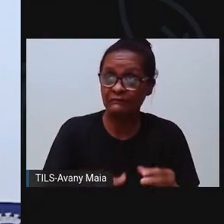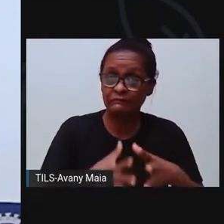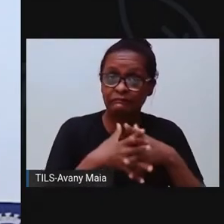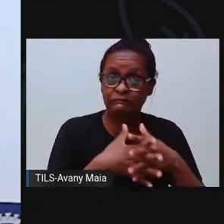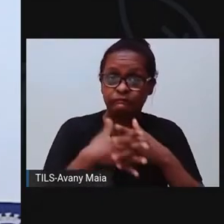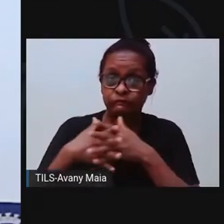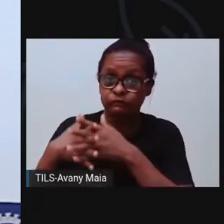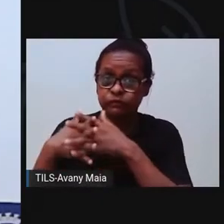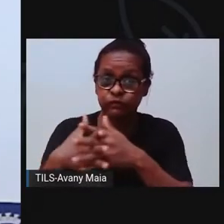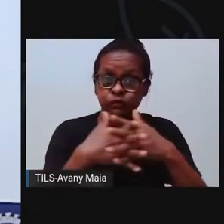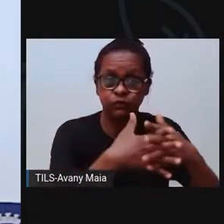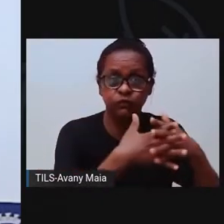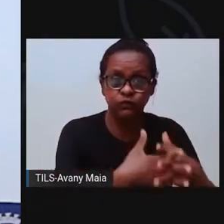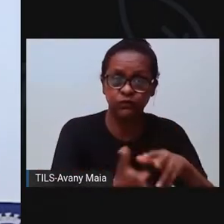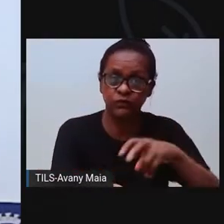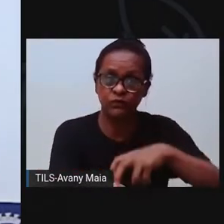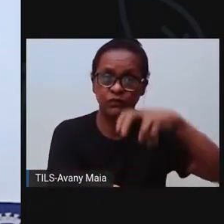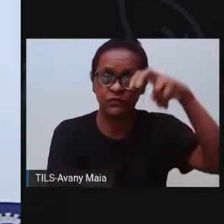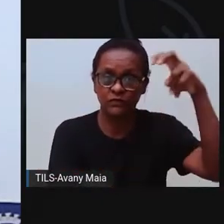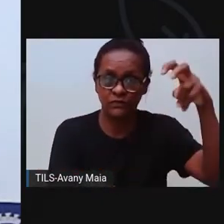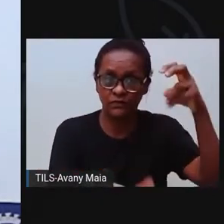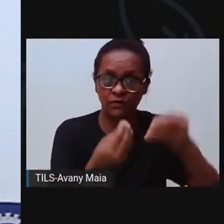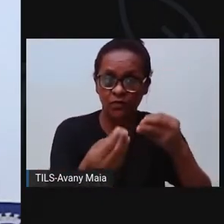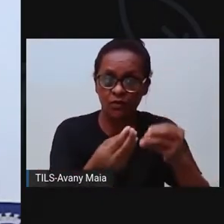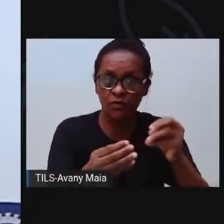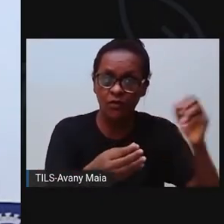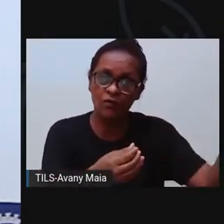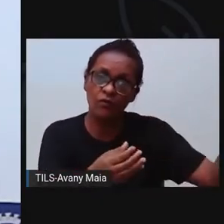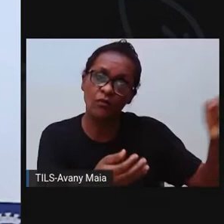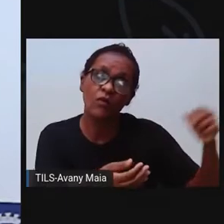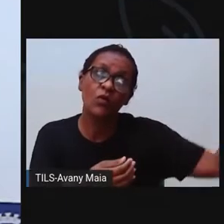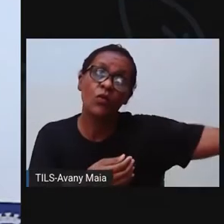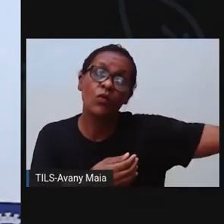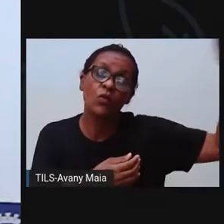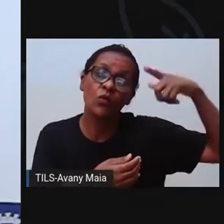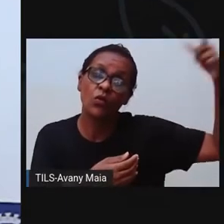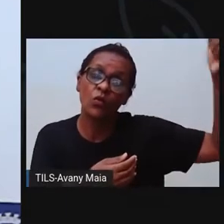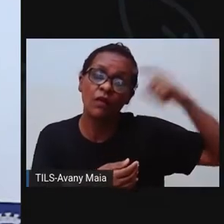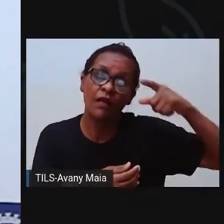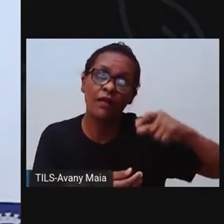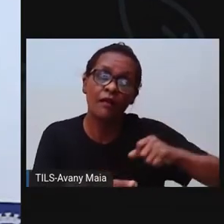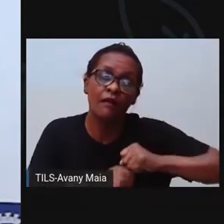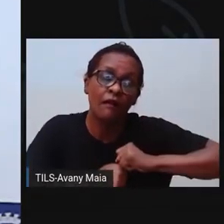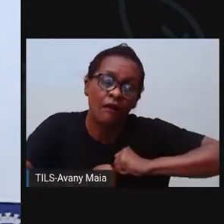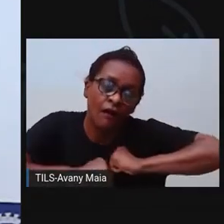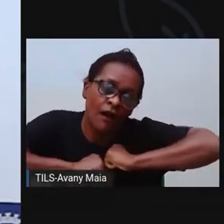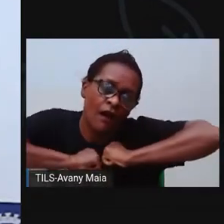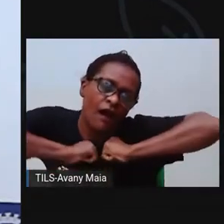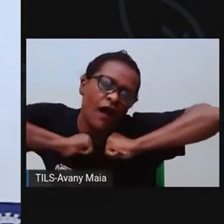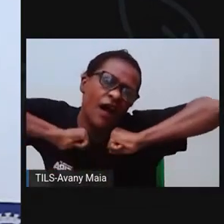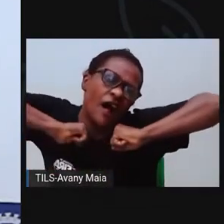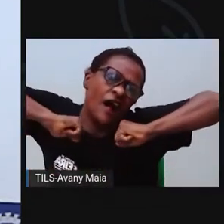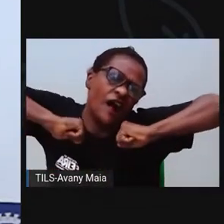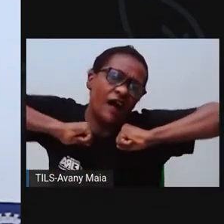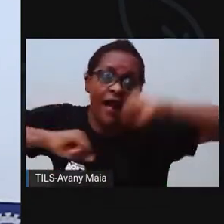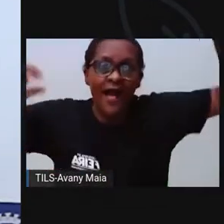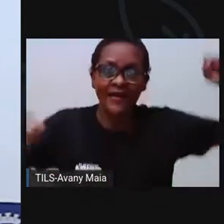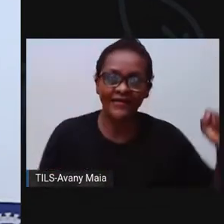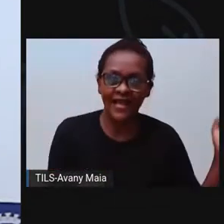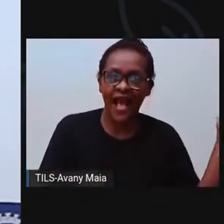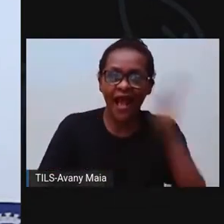confusão. De manhã cedinho, quando o sol nascia, ele pulava da cama e